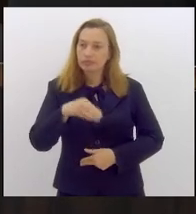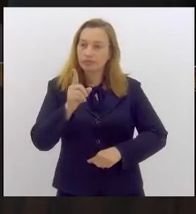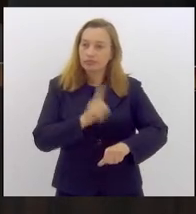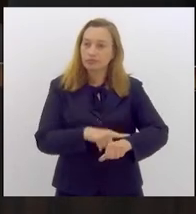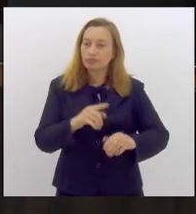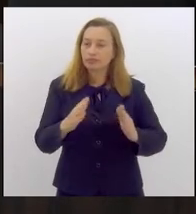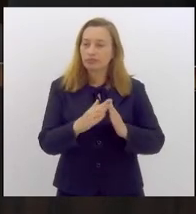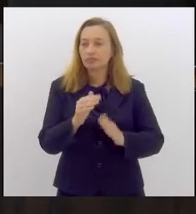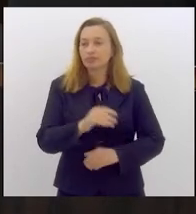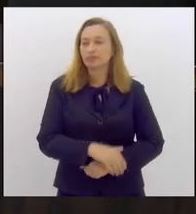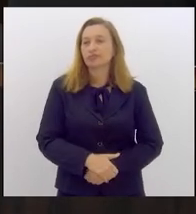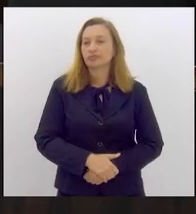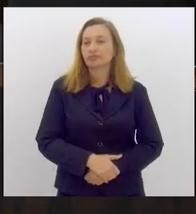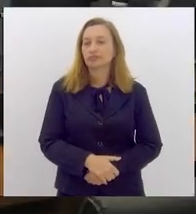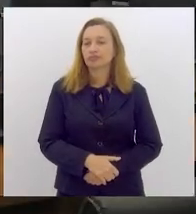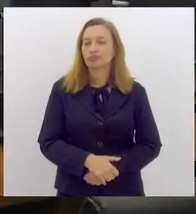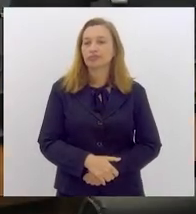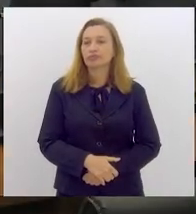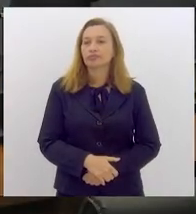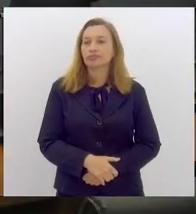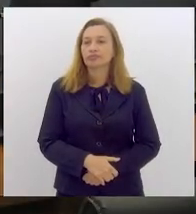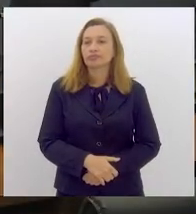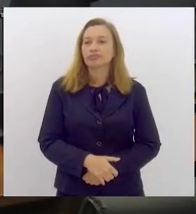10 minutos.